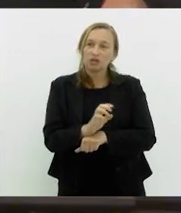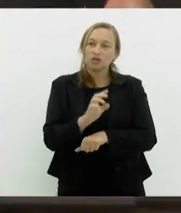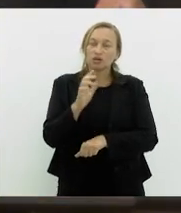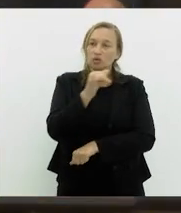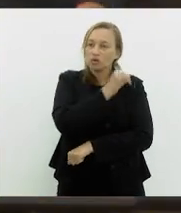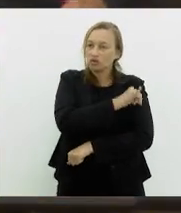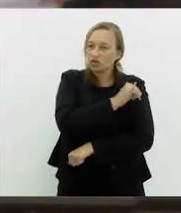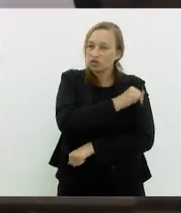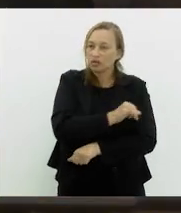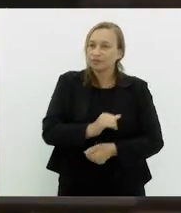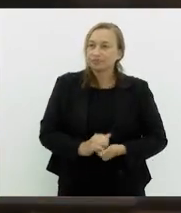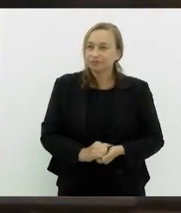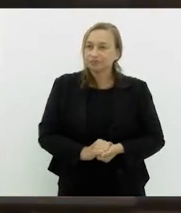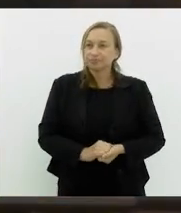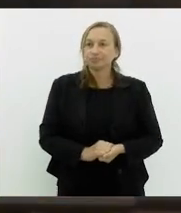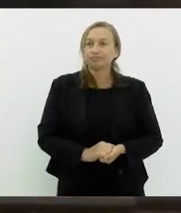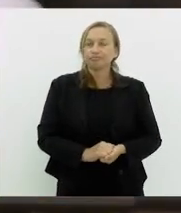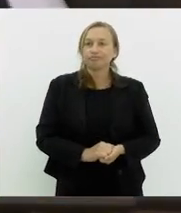Janeiro.